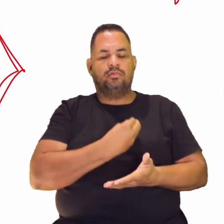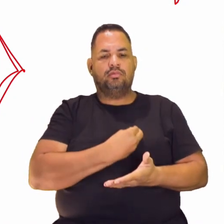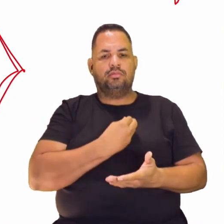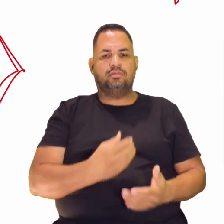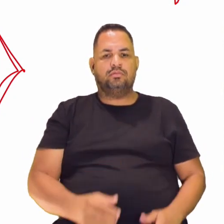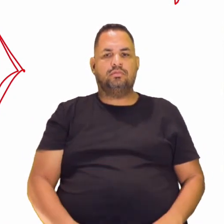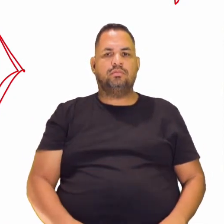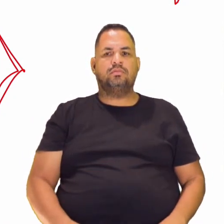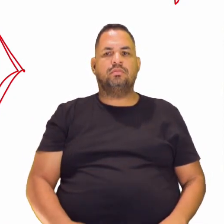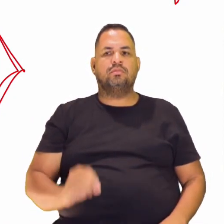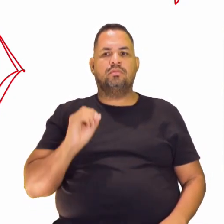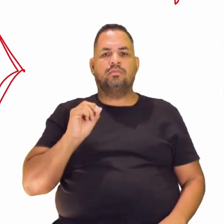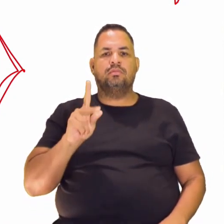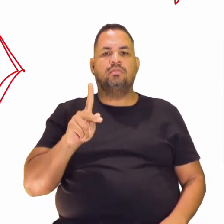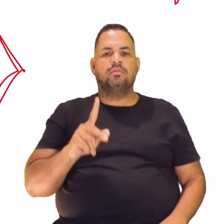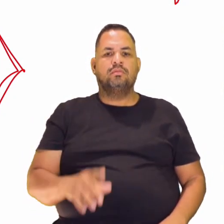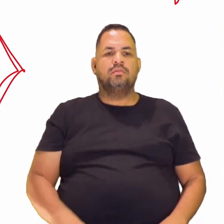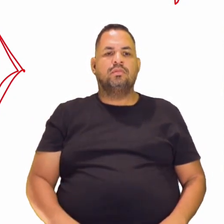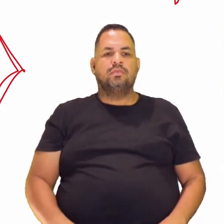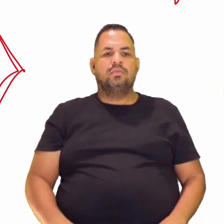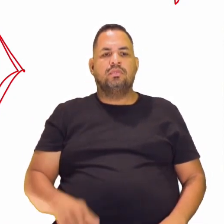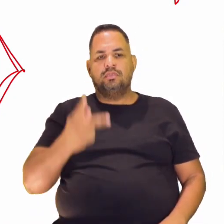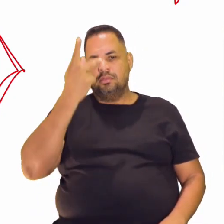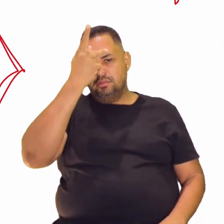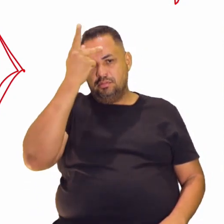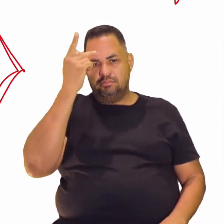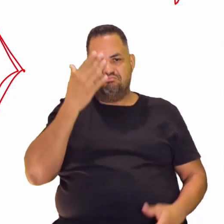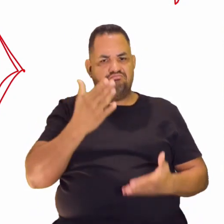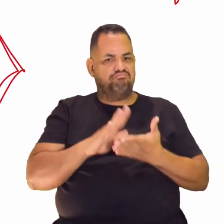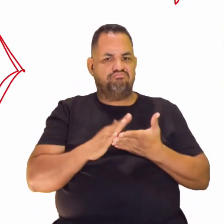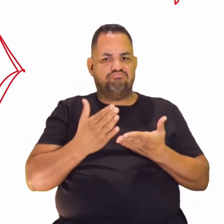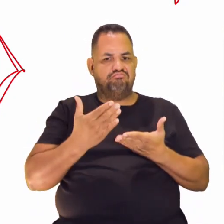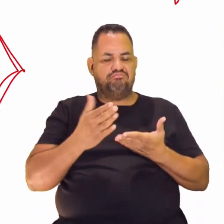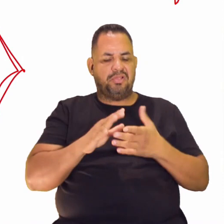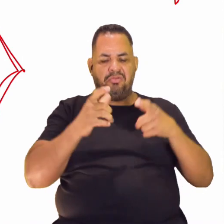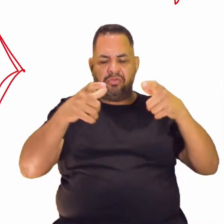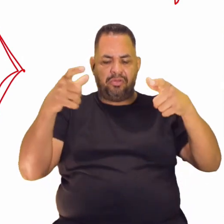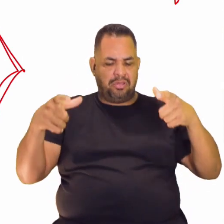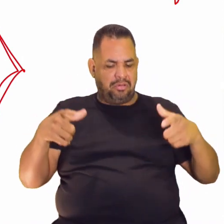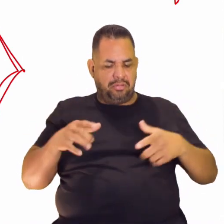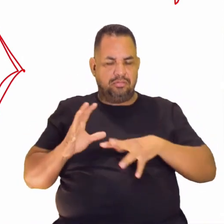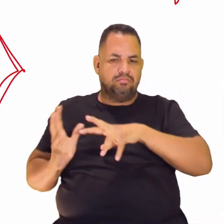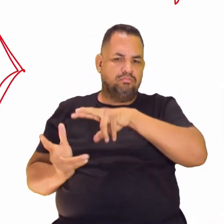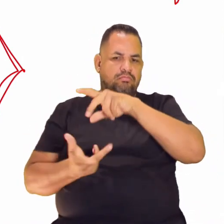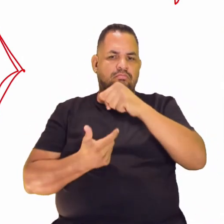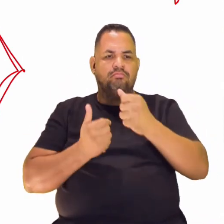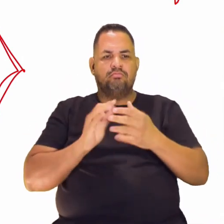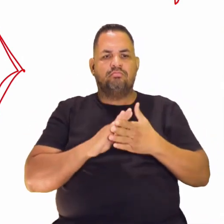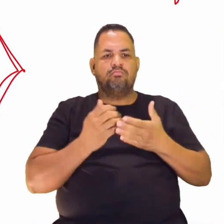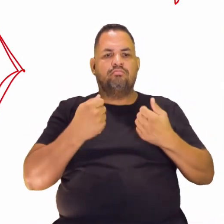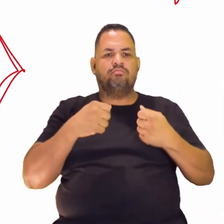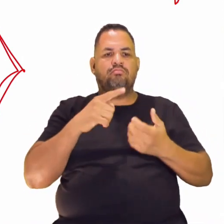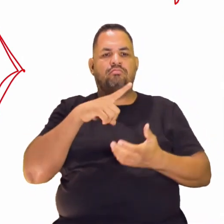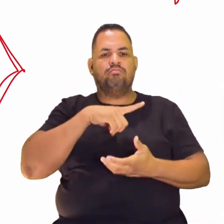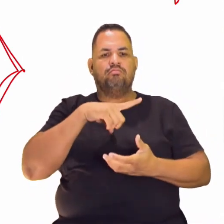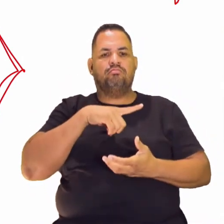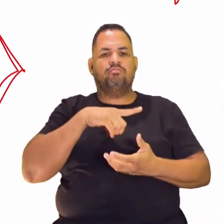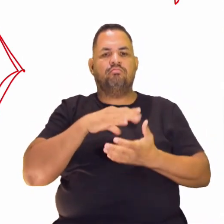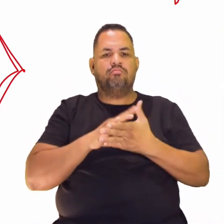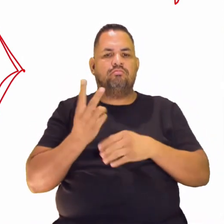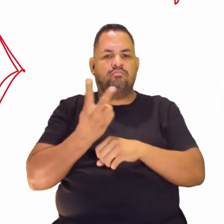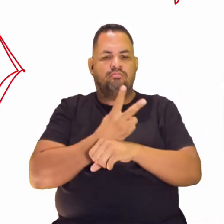artístico. Okay? Então, essas pessoas, independentemente do lugar do globo onde estão, possuem em comum